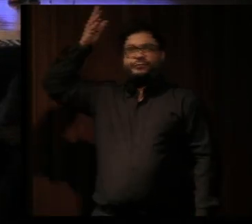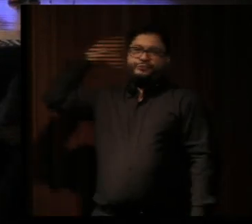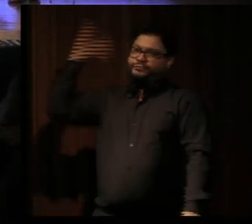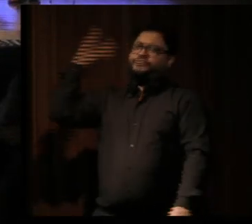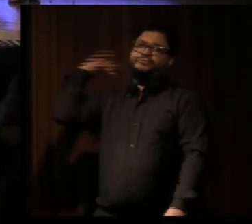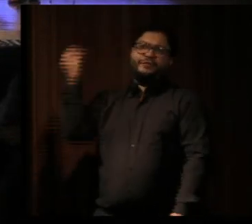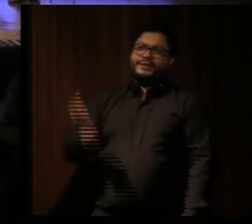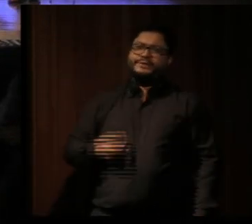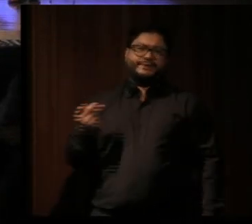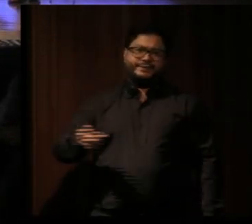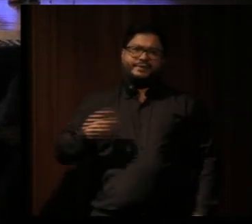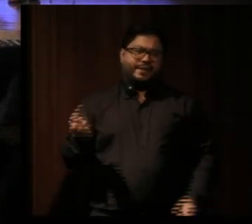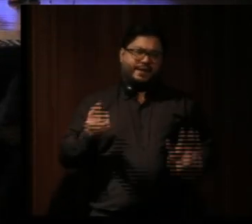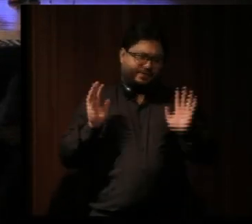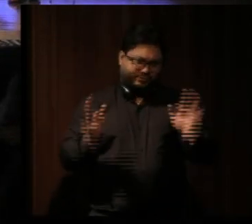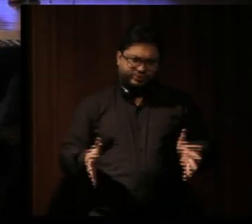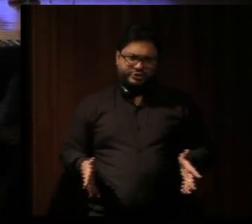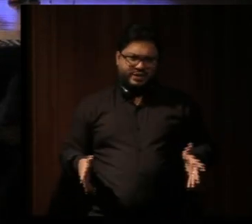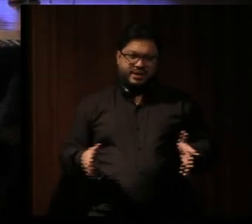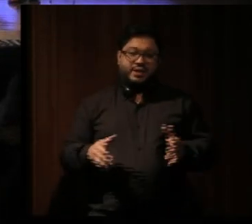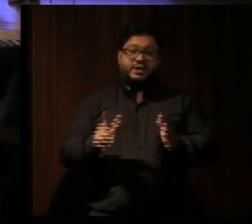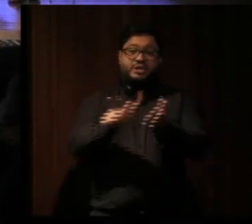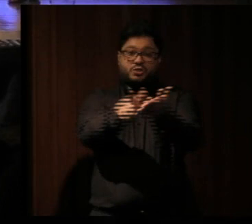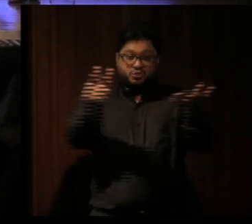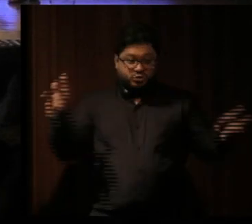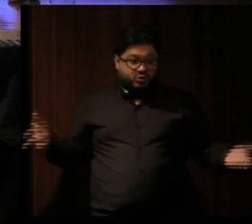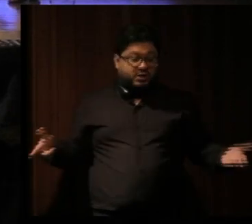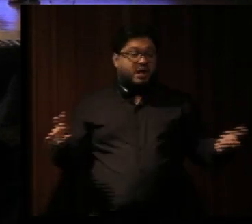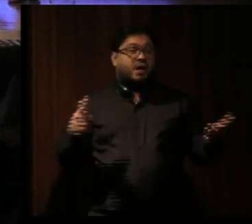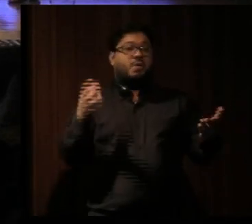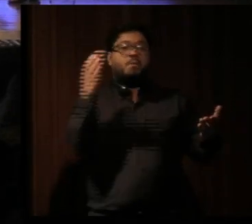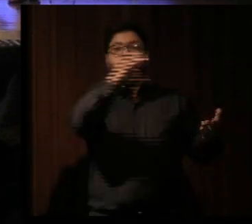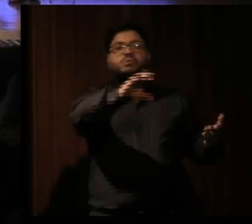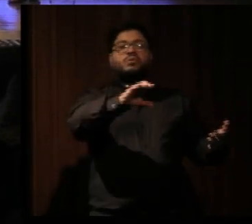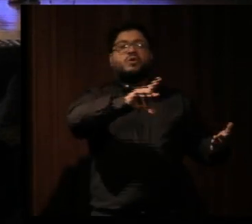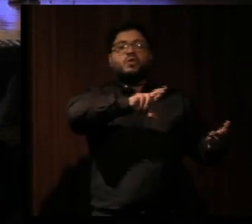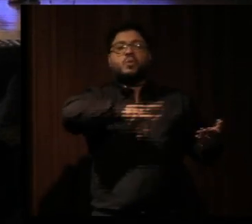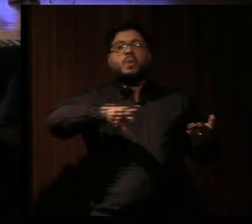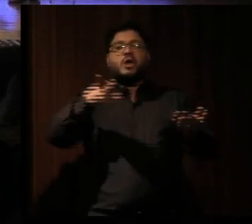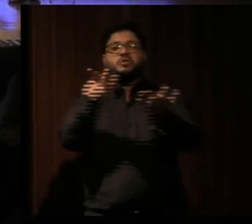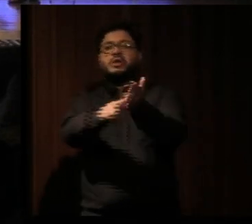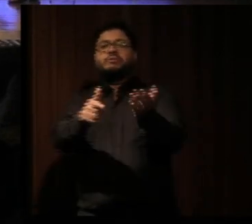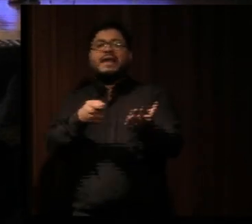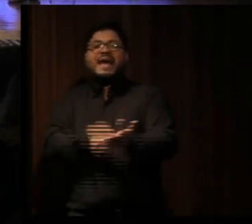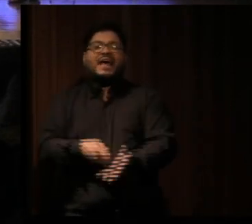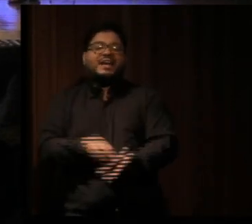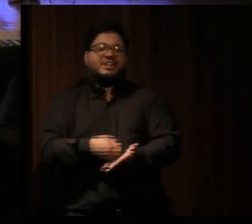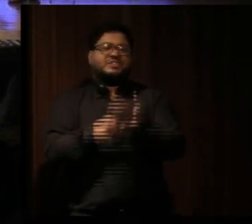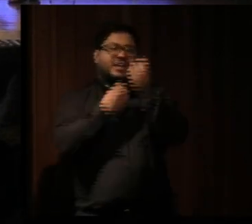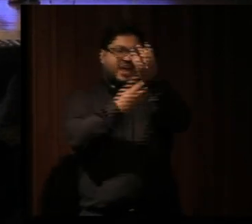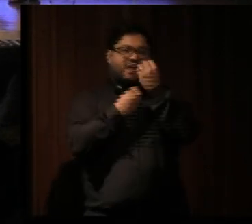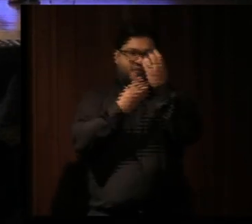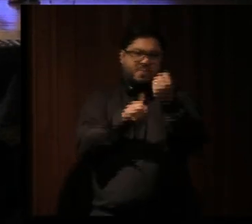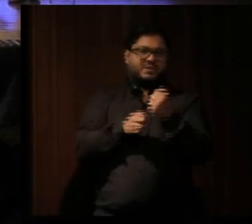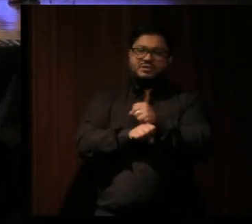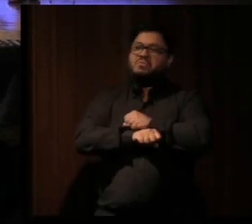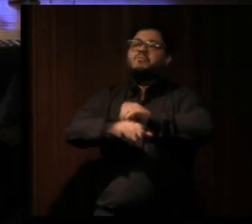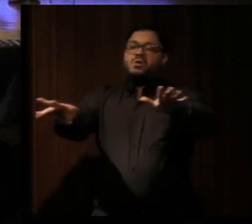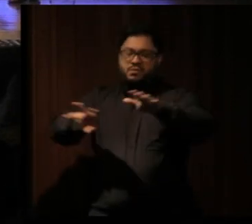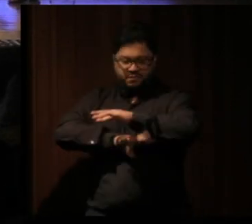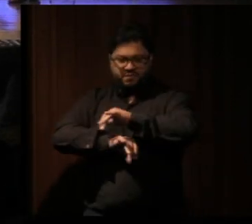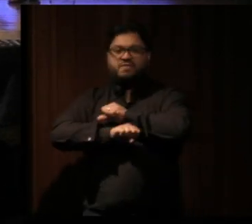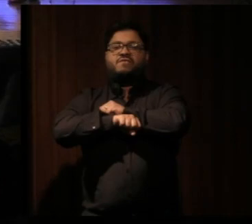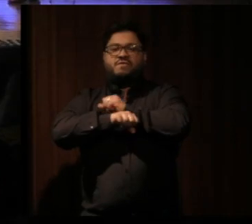faz bastante tempo que sair nos jornais não é não sair nos jornais não é garantia de que essa informação não vai circular ela vai